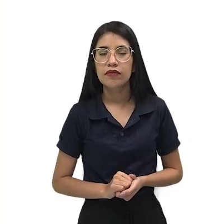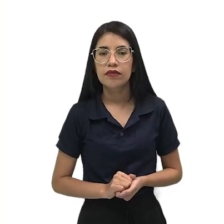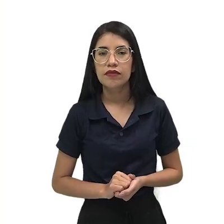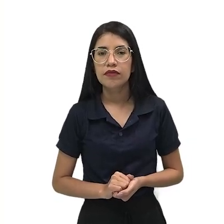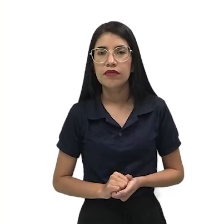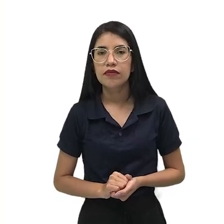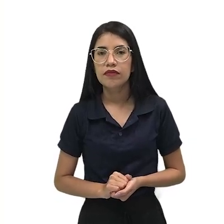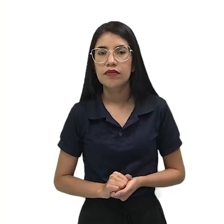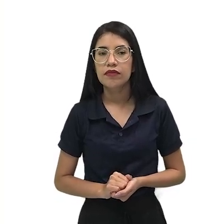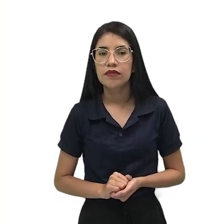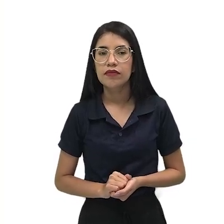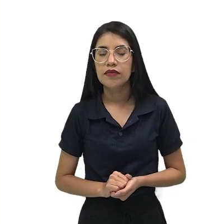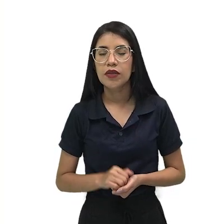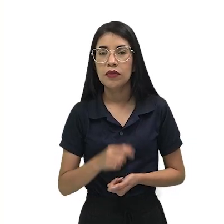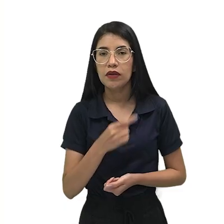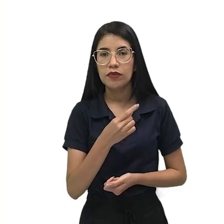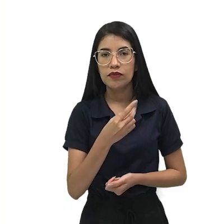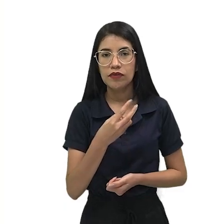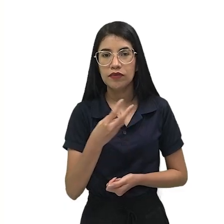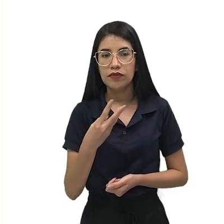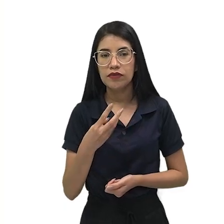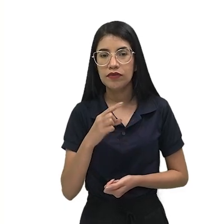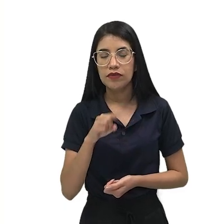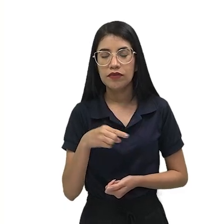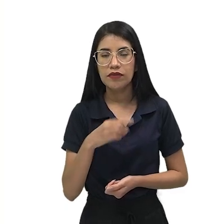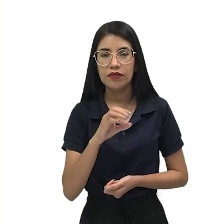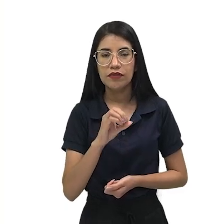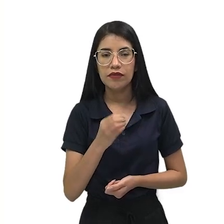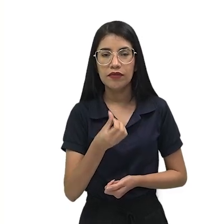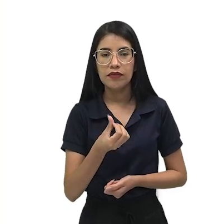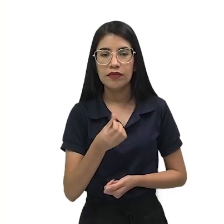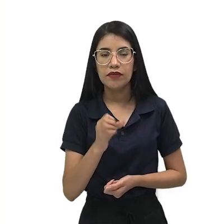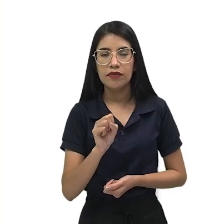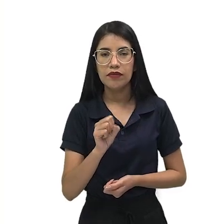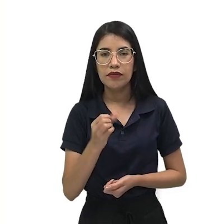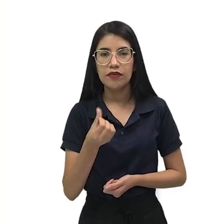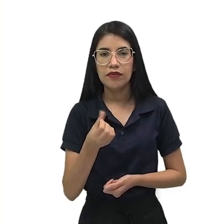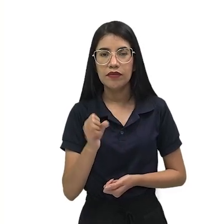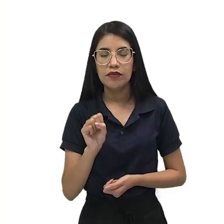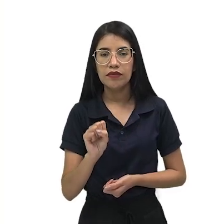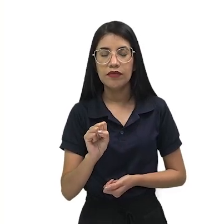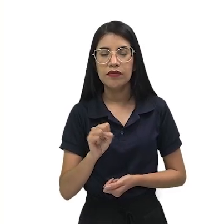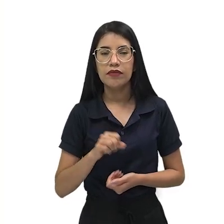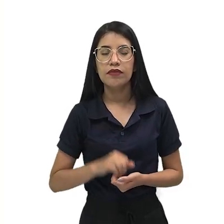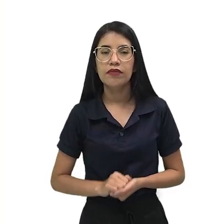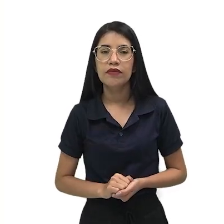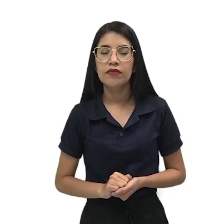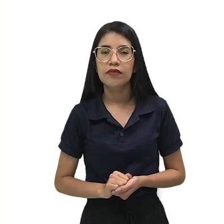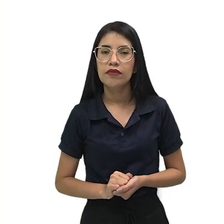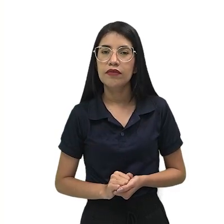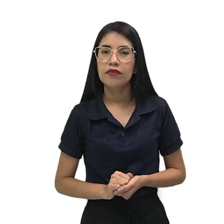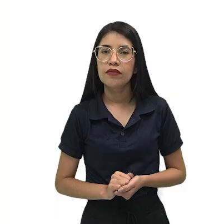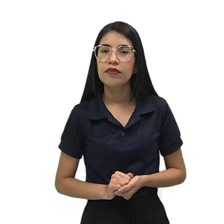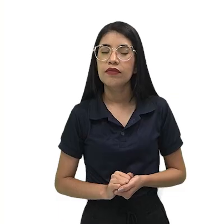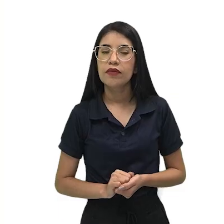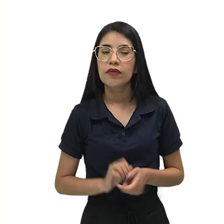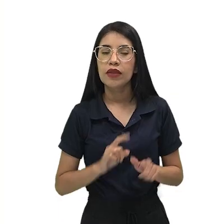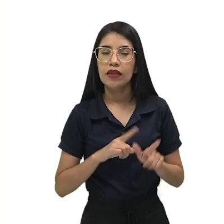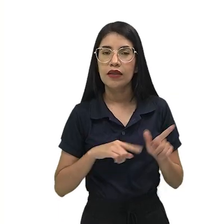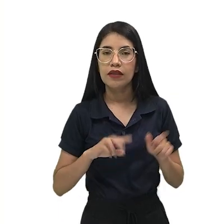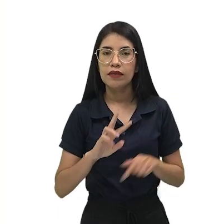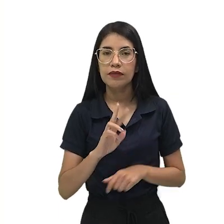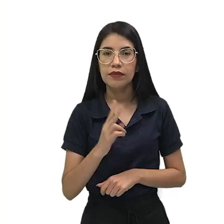123,06868 reticência. Na letra H, nós temos 7.